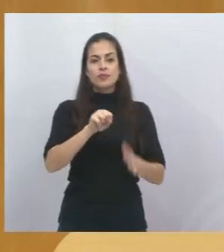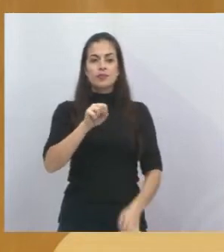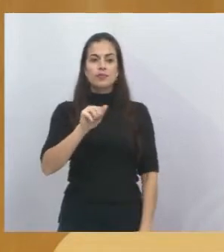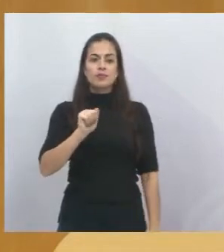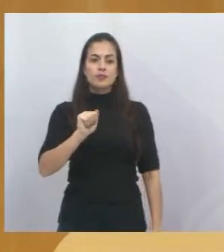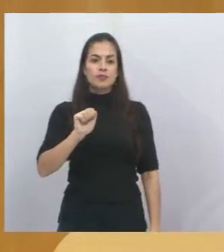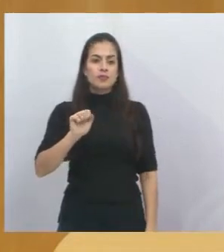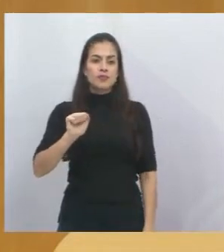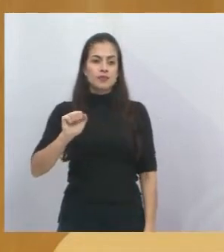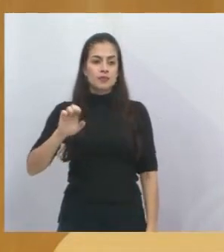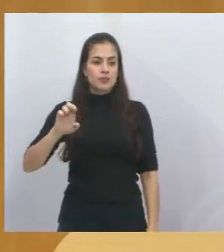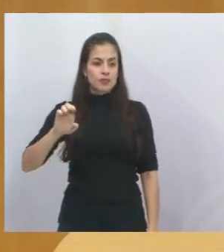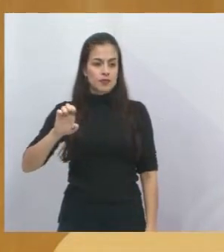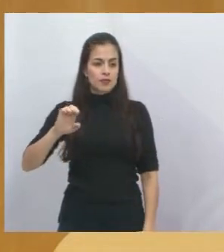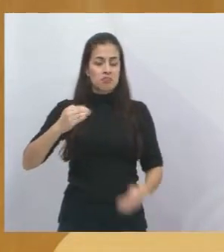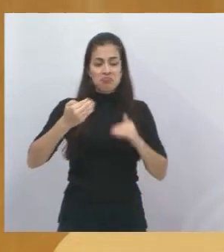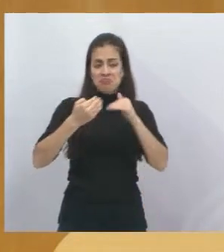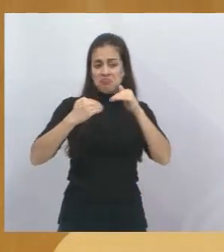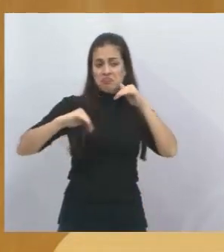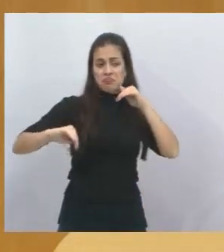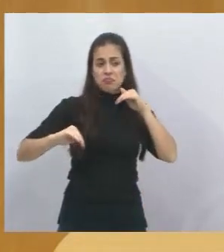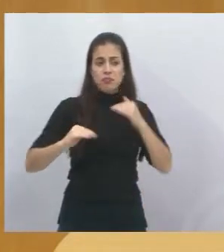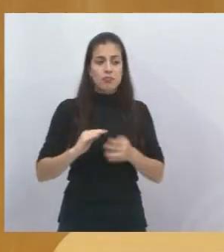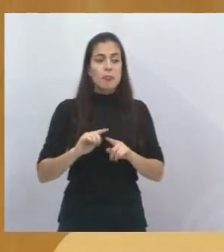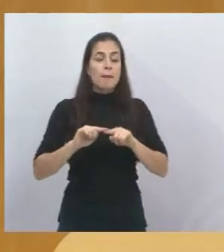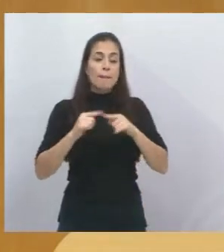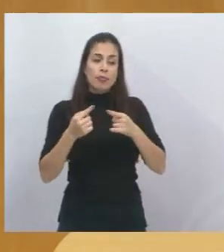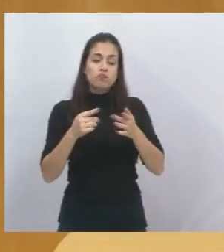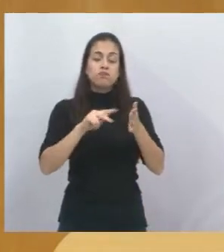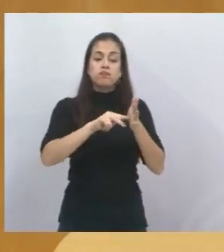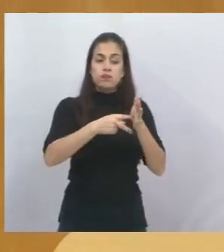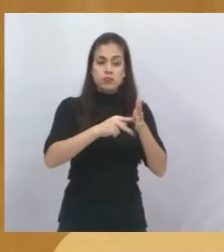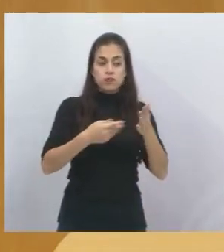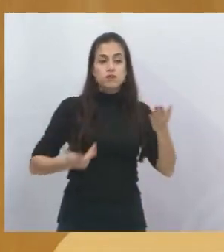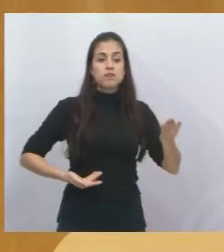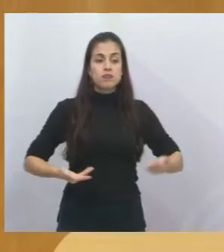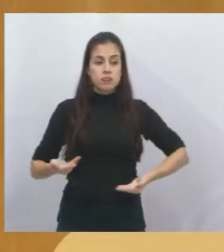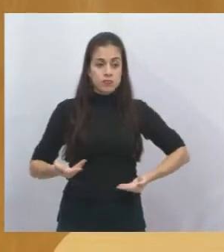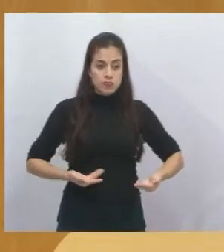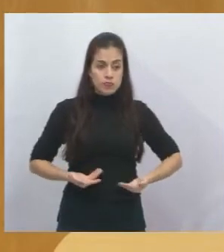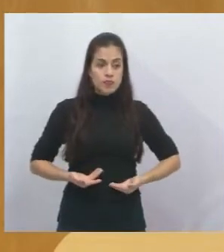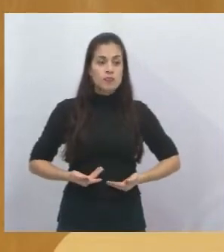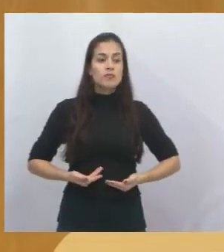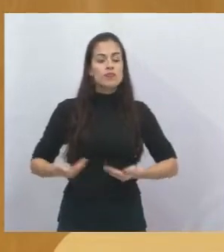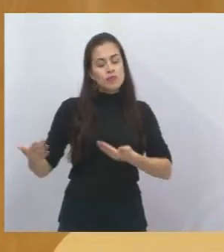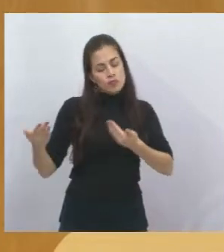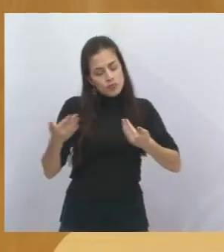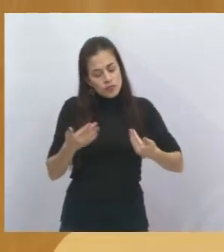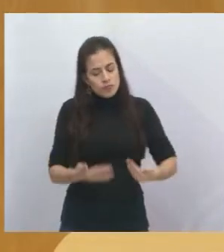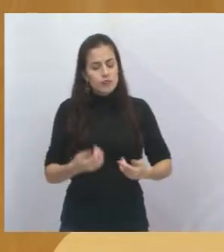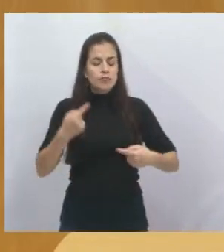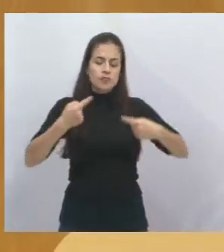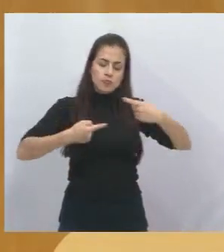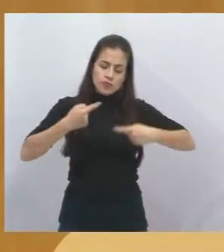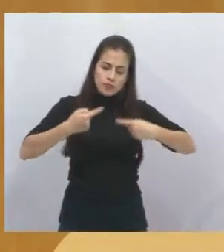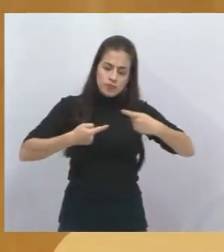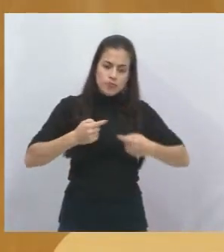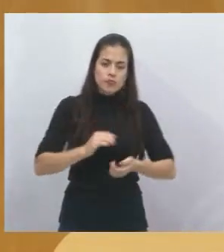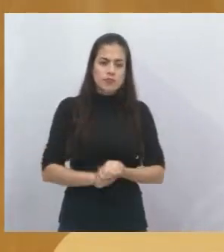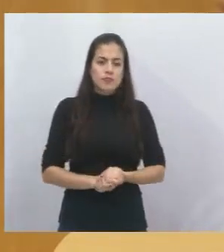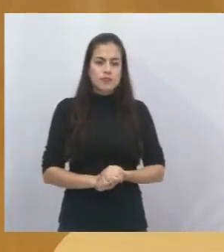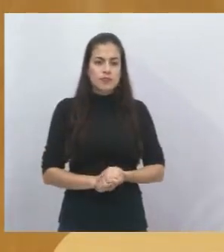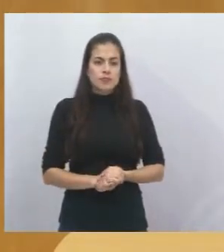o sindicato de servidores esteve aqui, a gente discutiu esse projeto, né? Vereador Hernani, com muita responsabilidade, que trabalha no